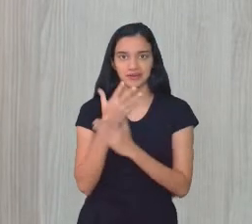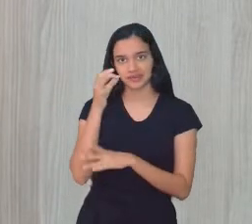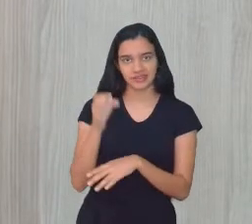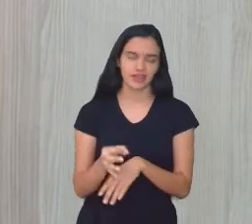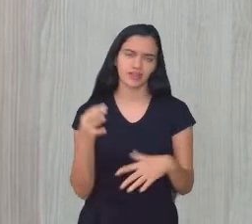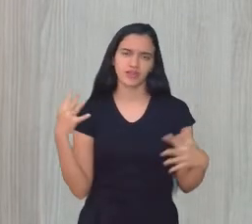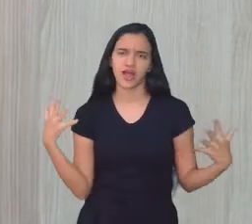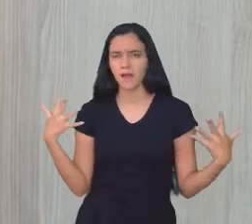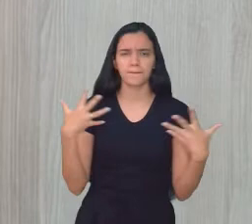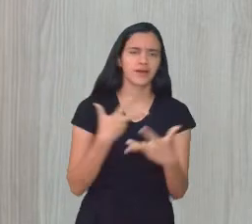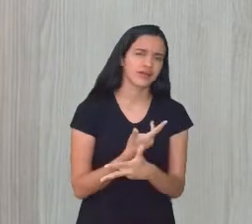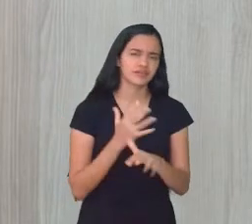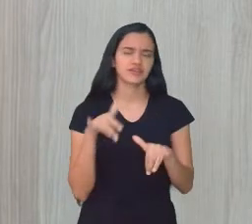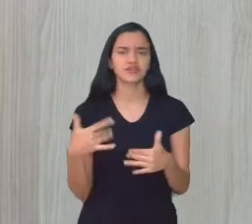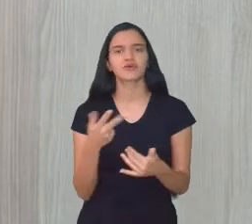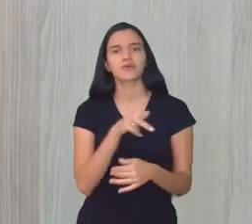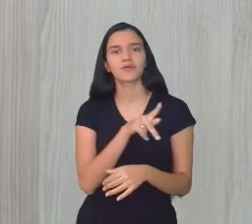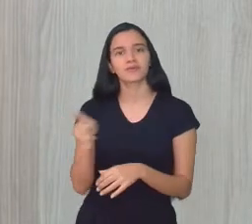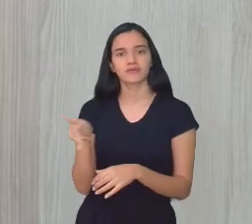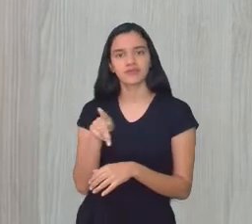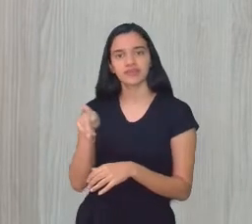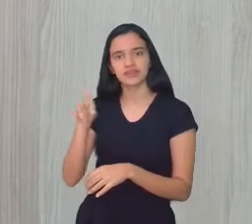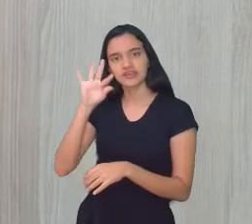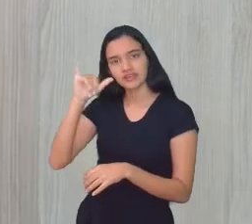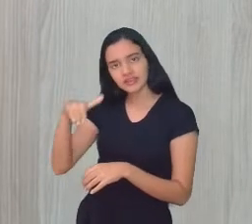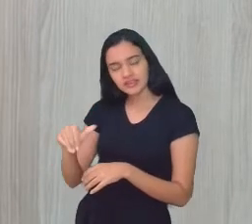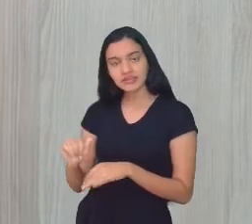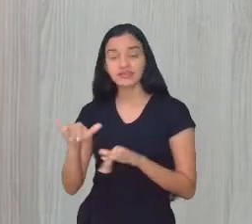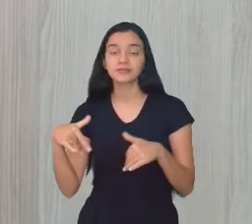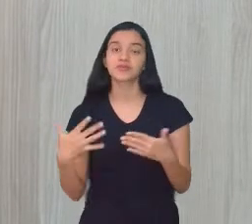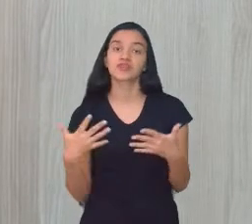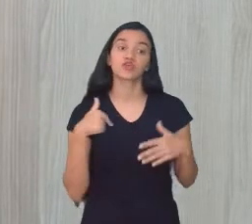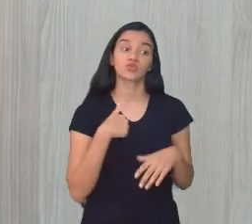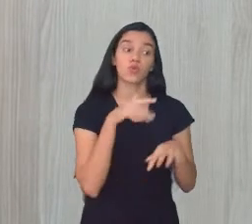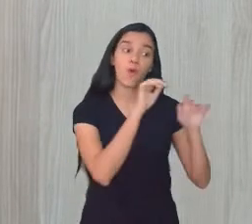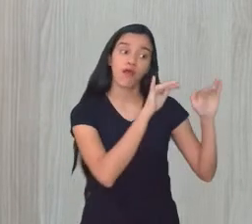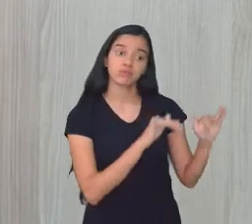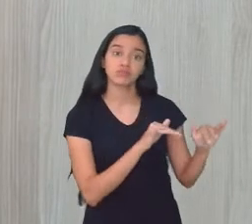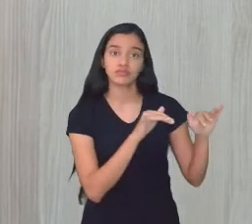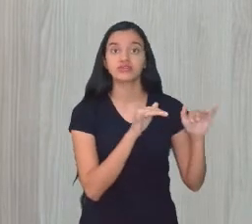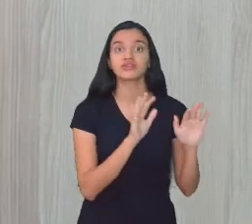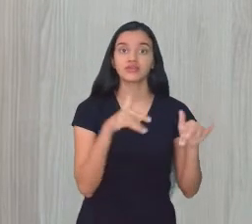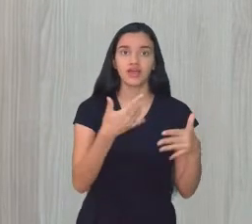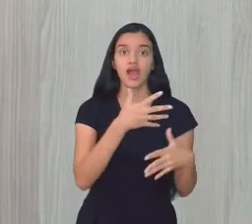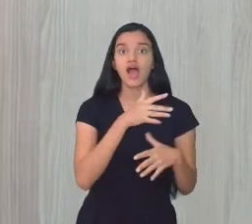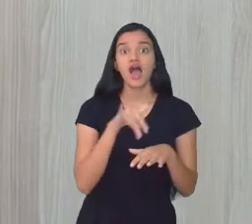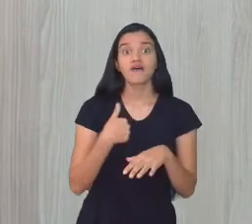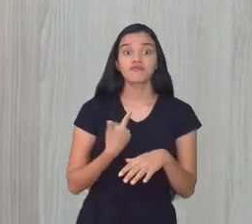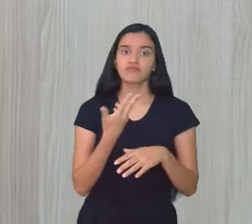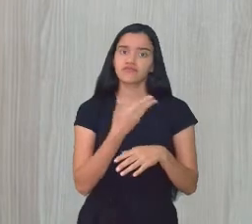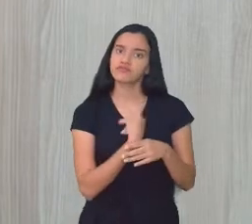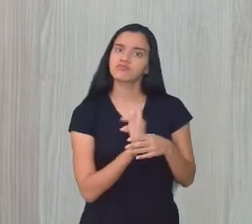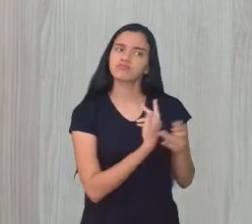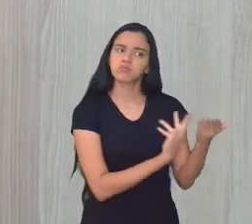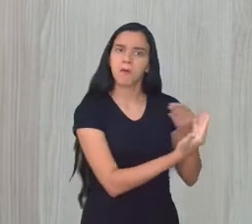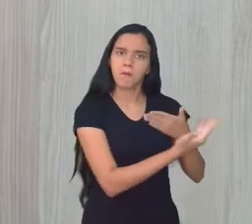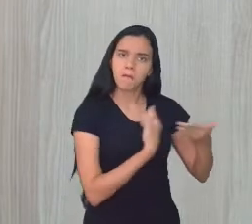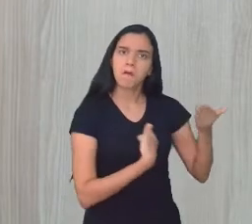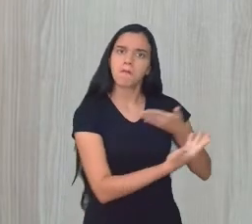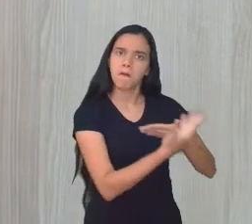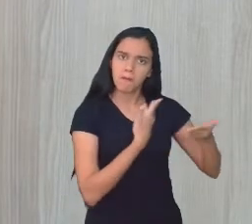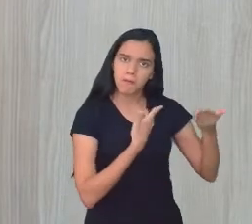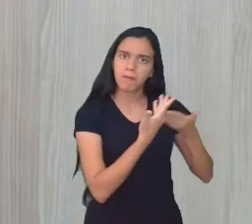Uma aula maravilhosa aí com a professora Tânia. Acompanhe, estou aqui de olho no chat. Fale com a gente, estou à disposição, tá